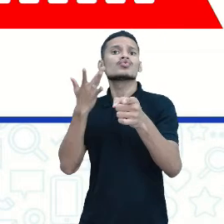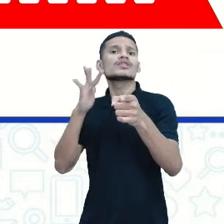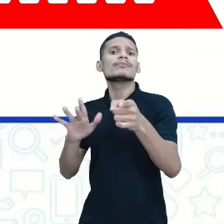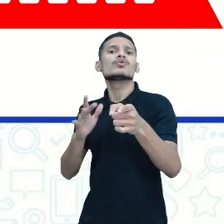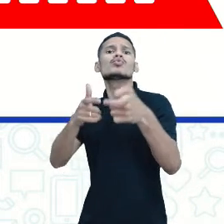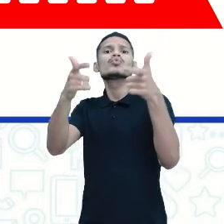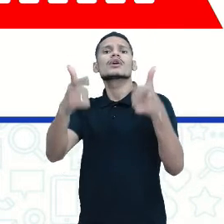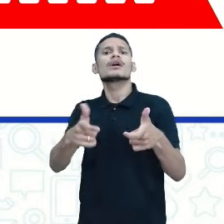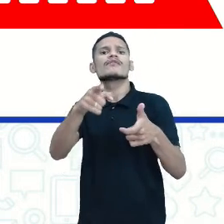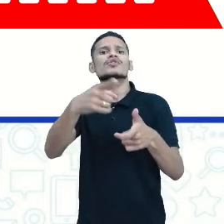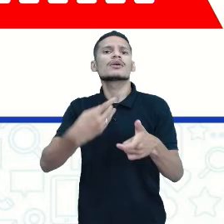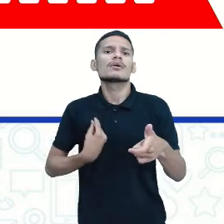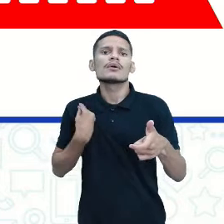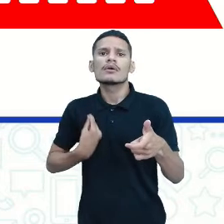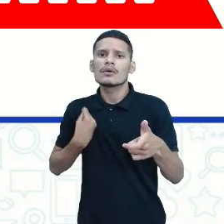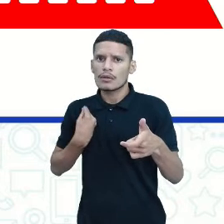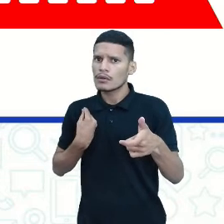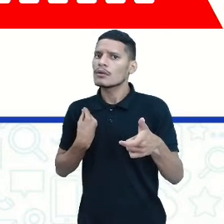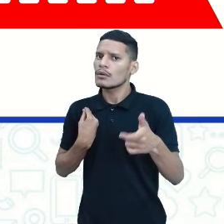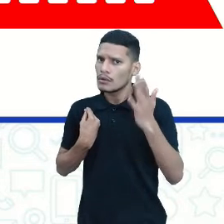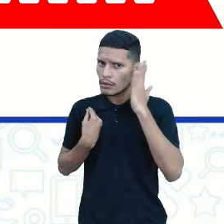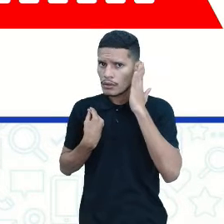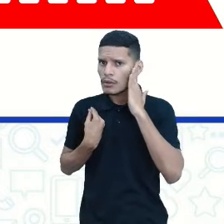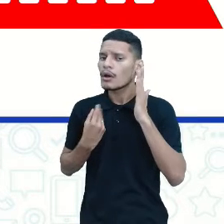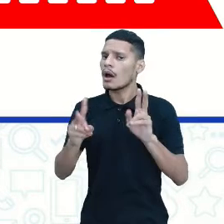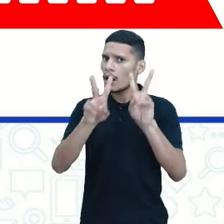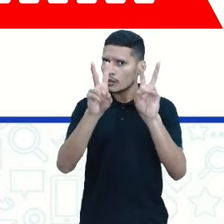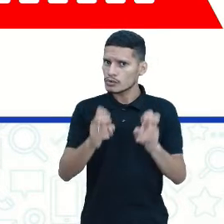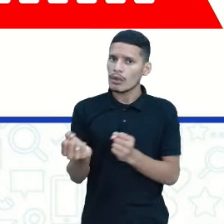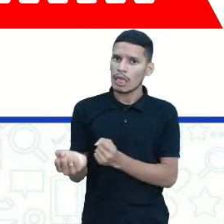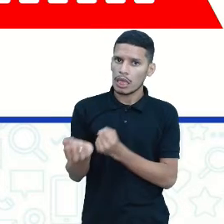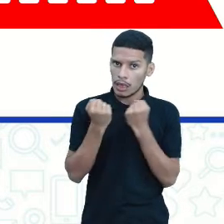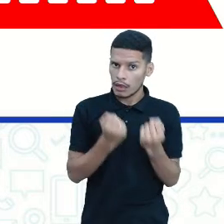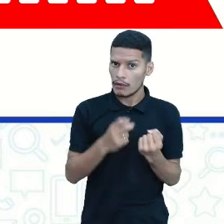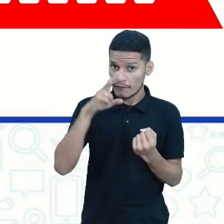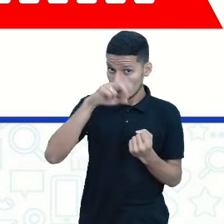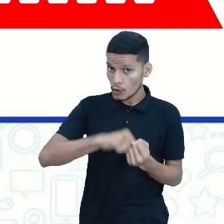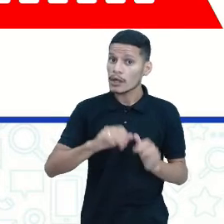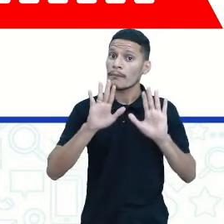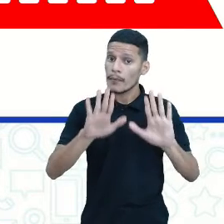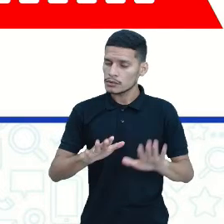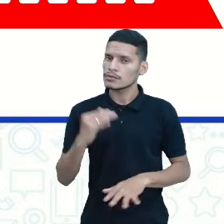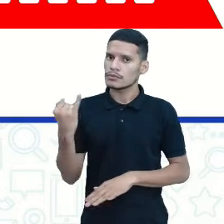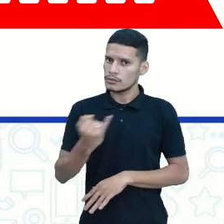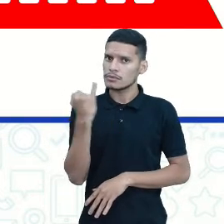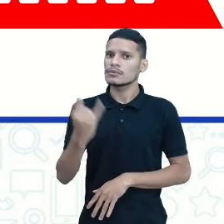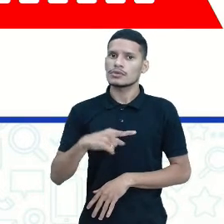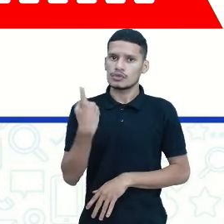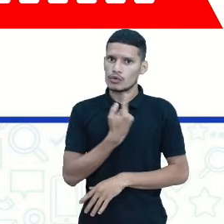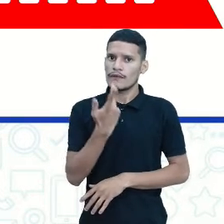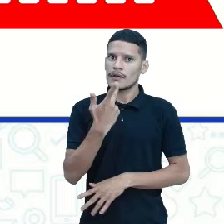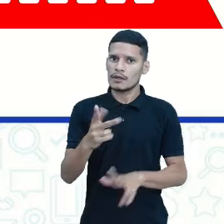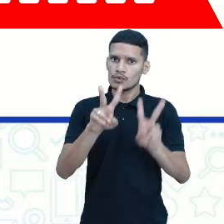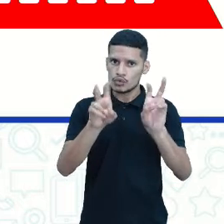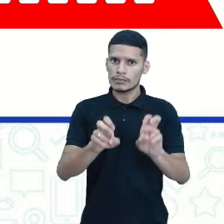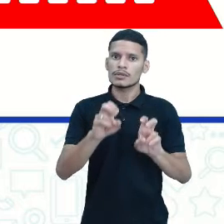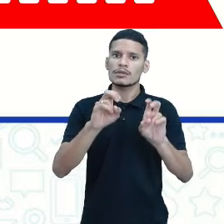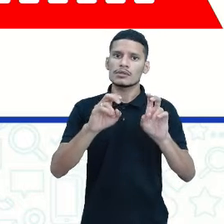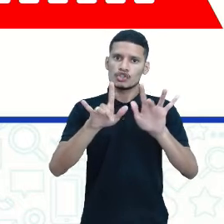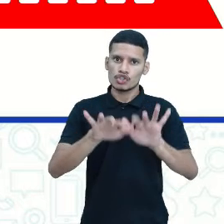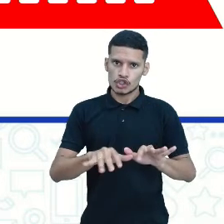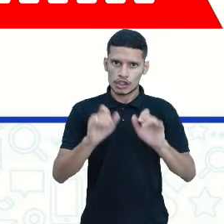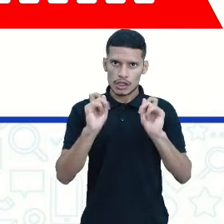estão, certo? Eu sei que é um assunto pesado para uma aula, mas é importante, né? Já que estamos tratando desse tema,